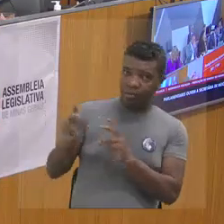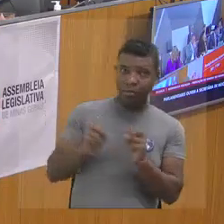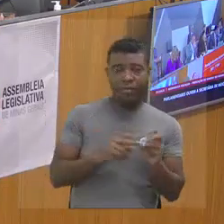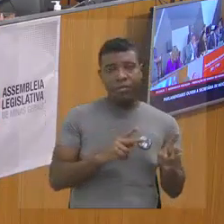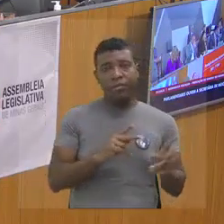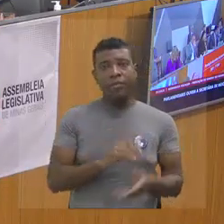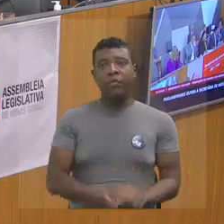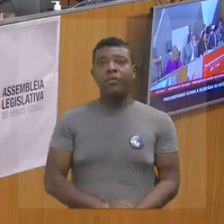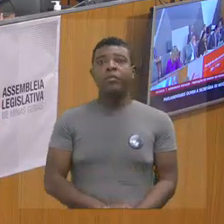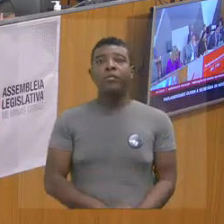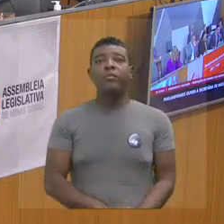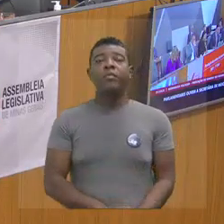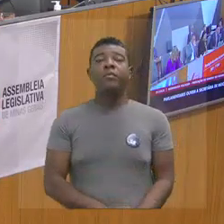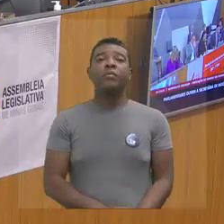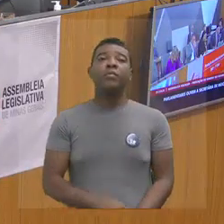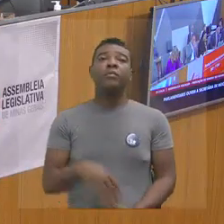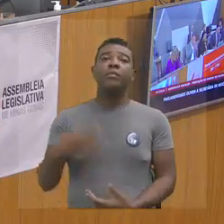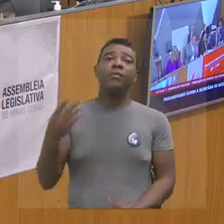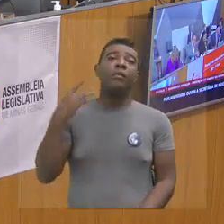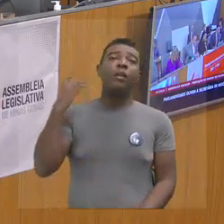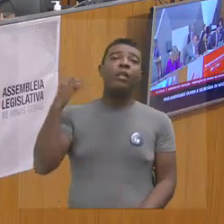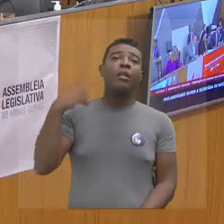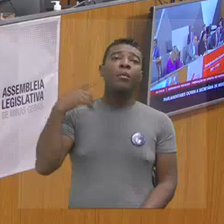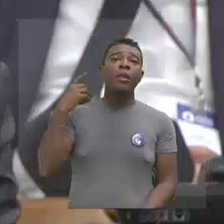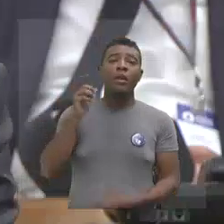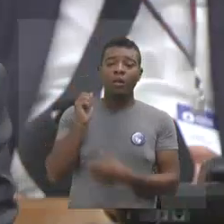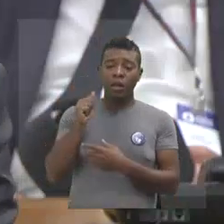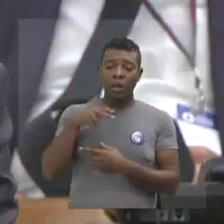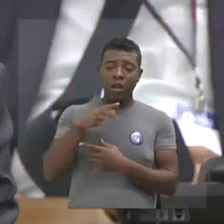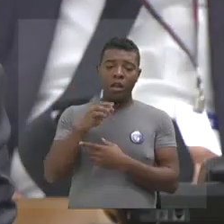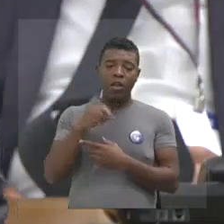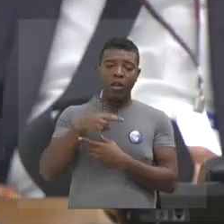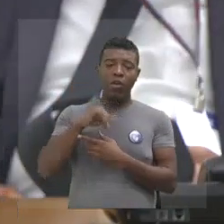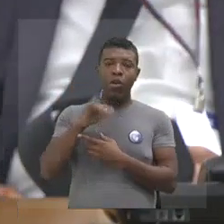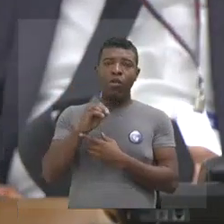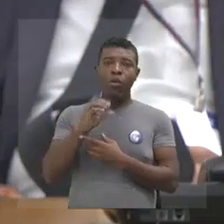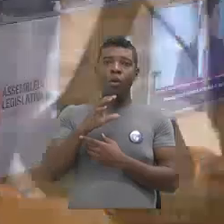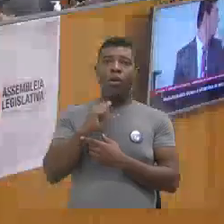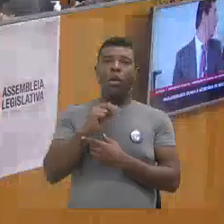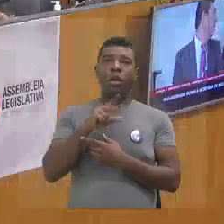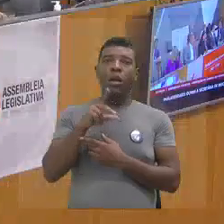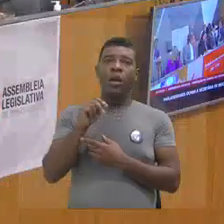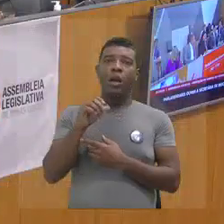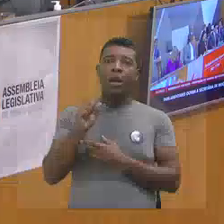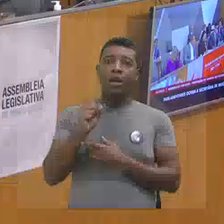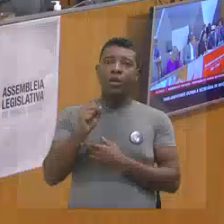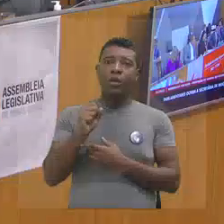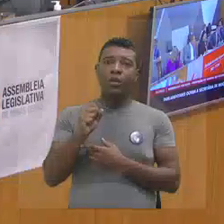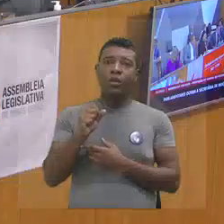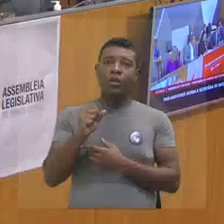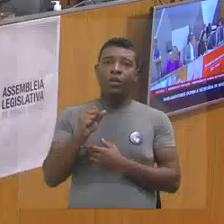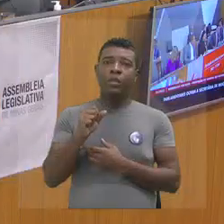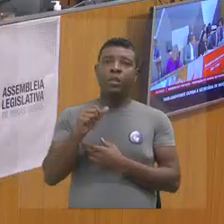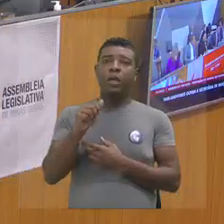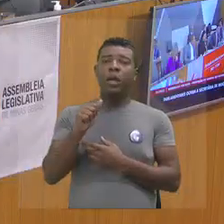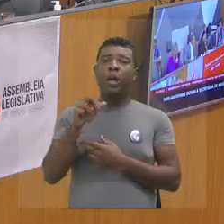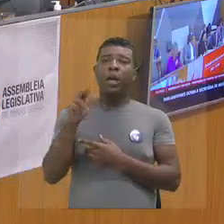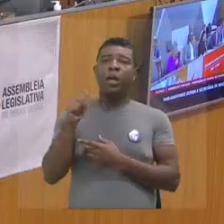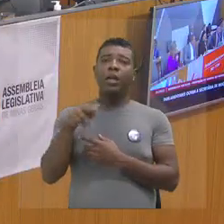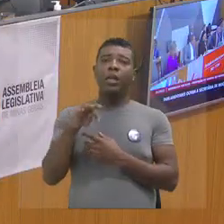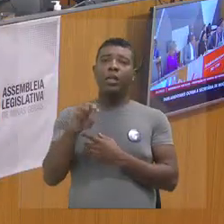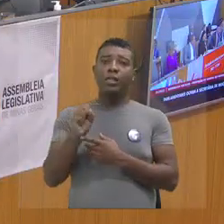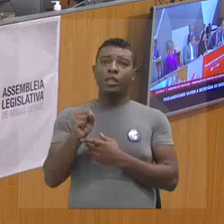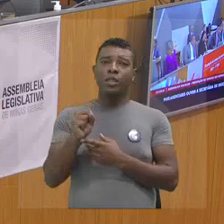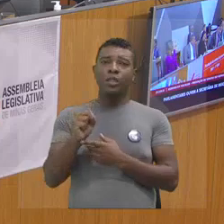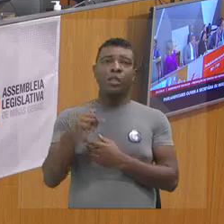com a palavra Deputado Antônio Carlos Arantes de uma saída deputada